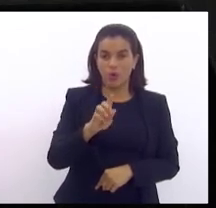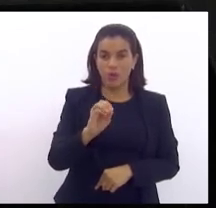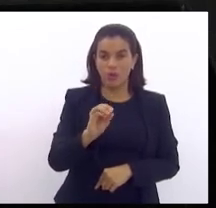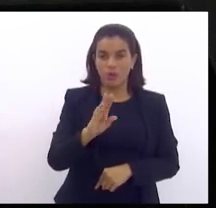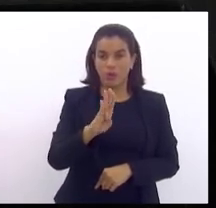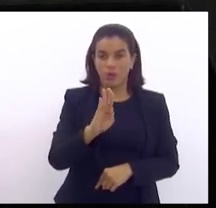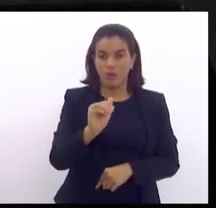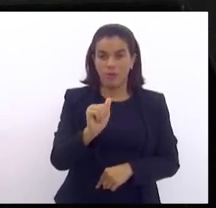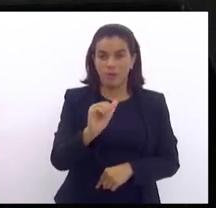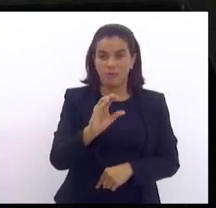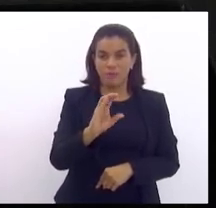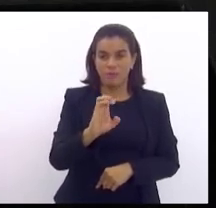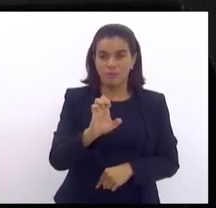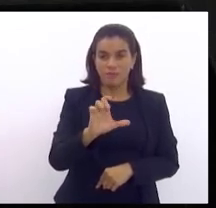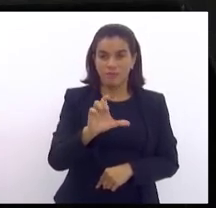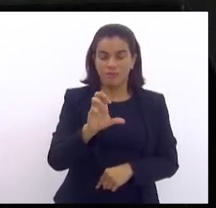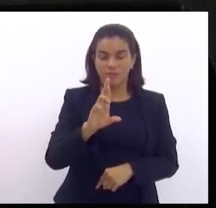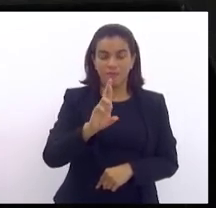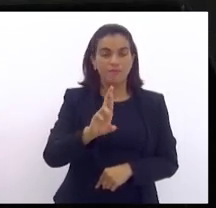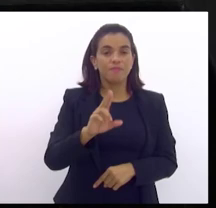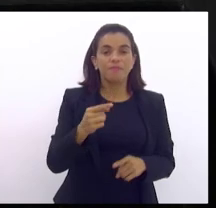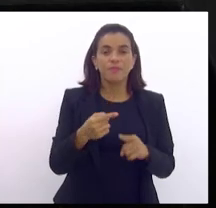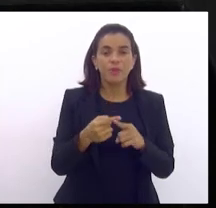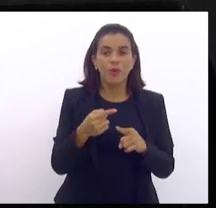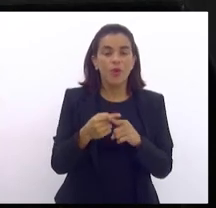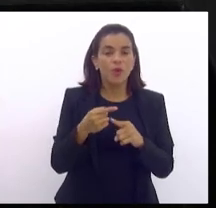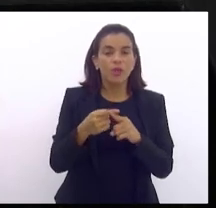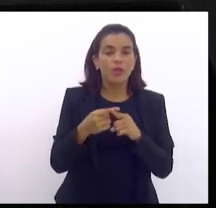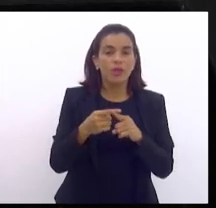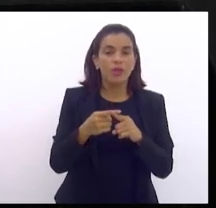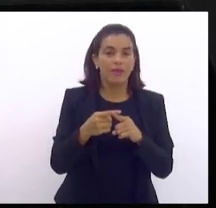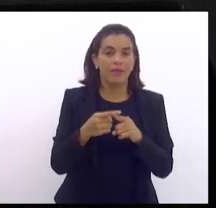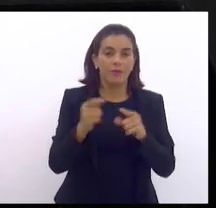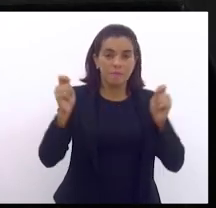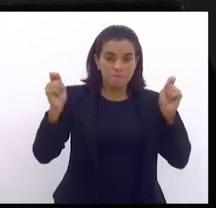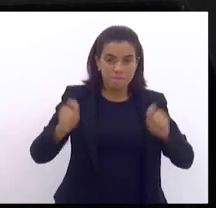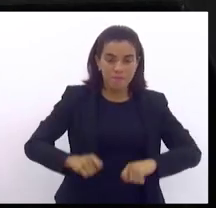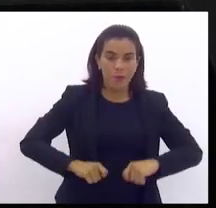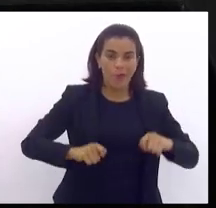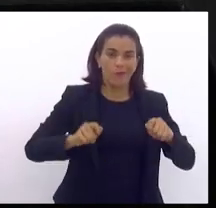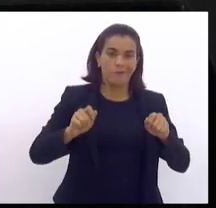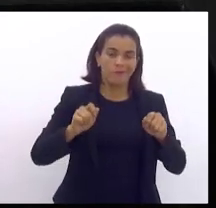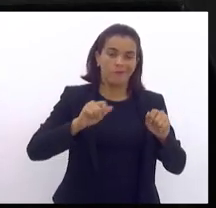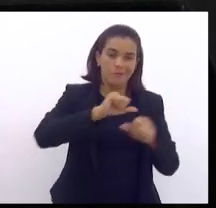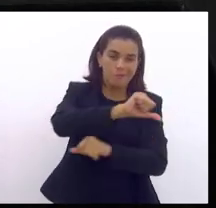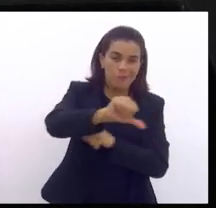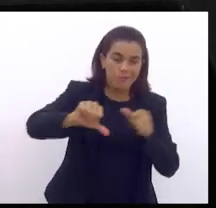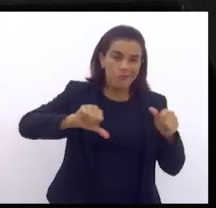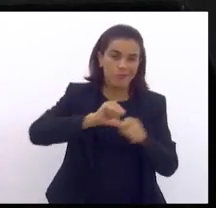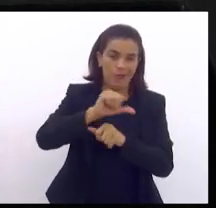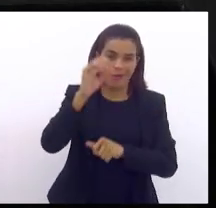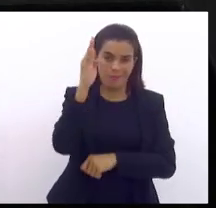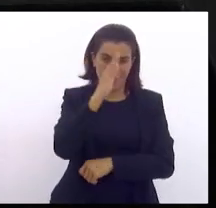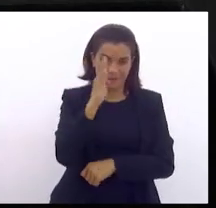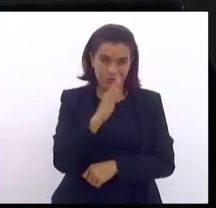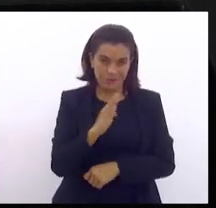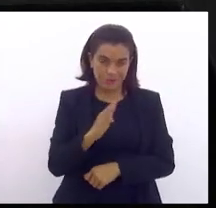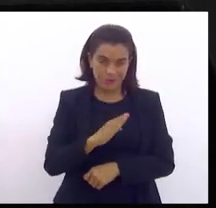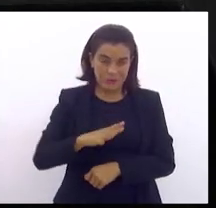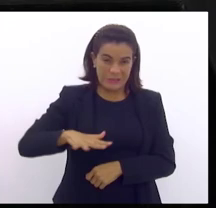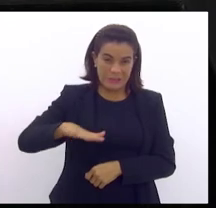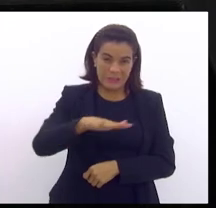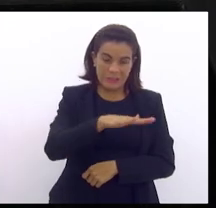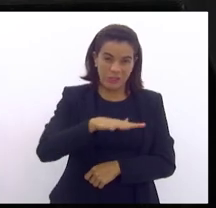governador, porque o que vai fazer esse país sair desse caos que nós vivemos